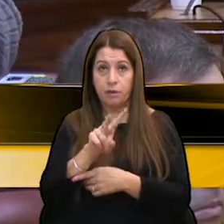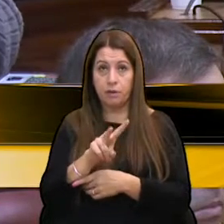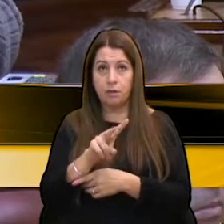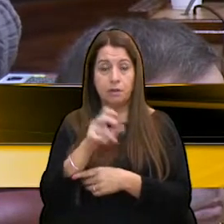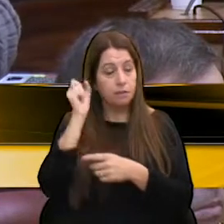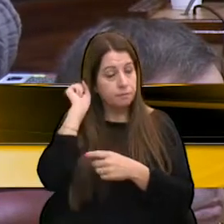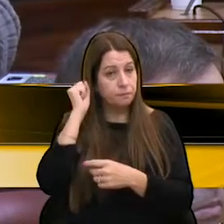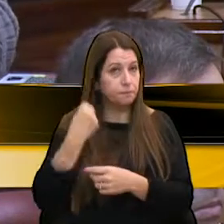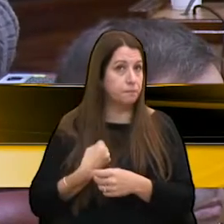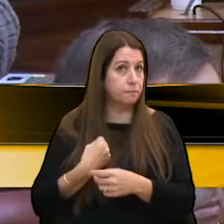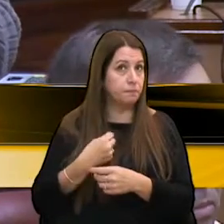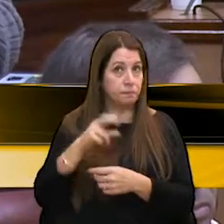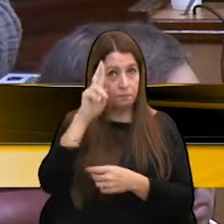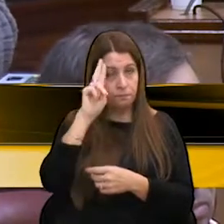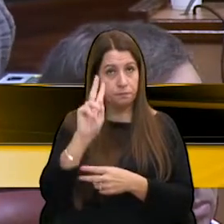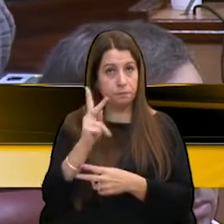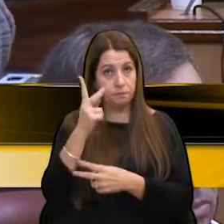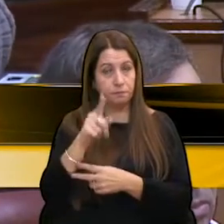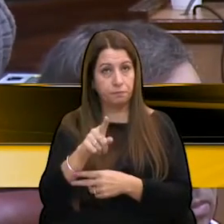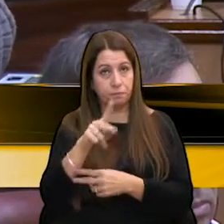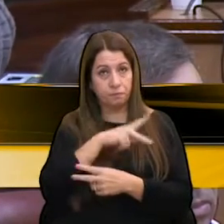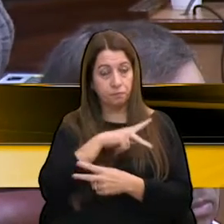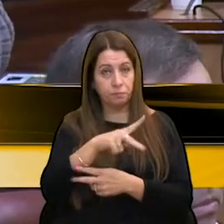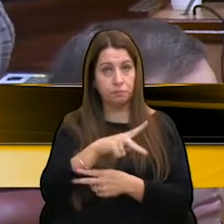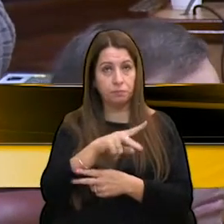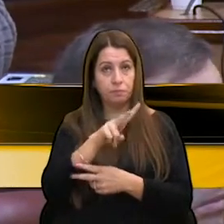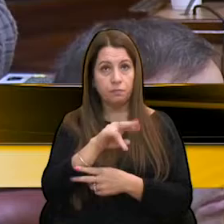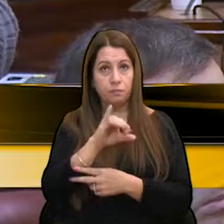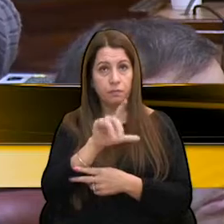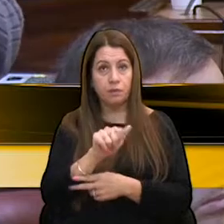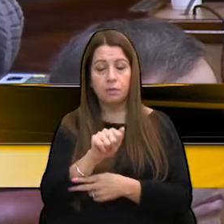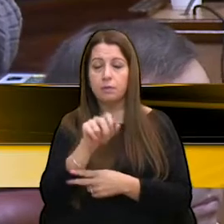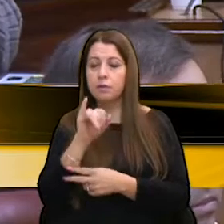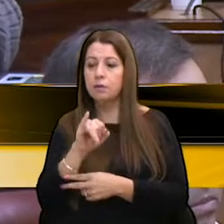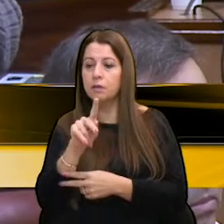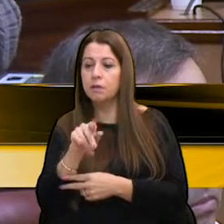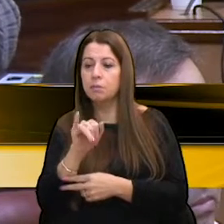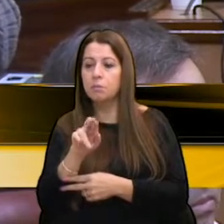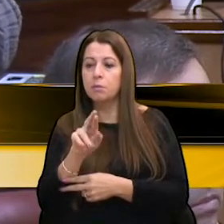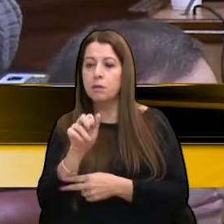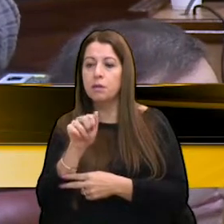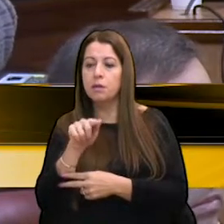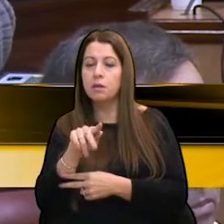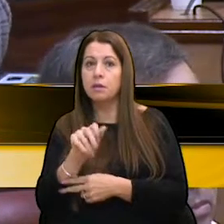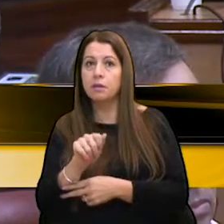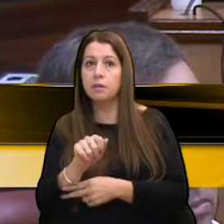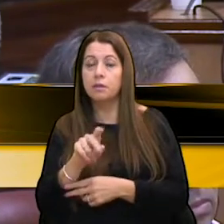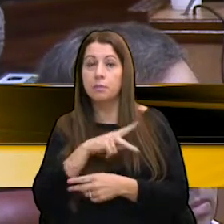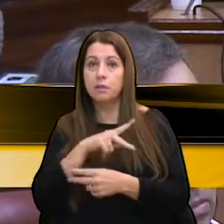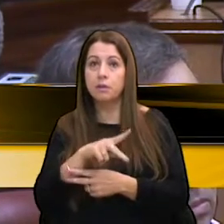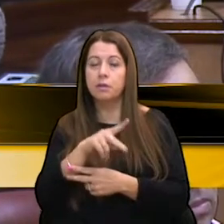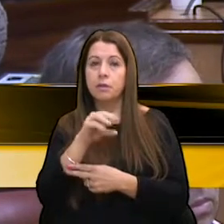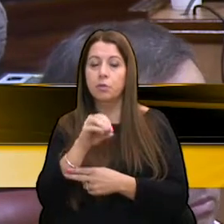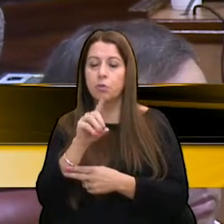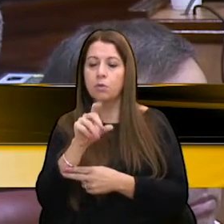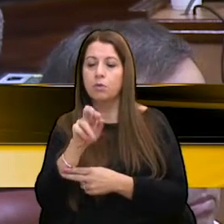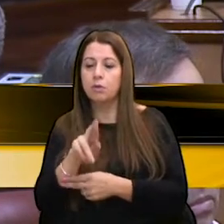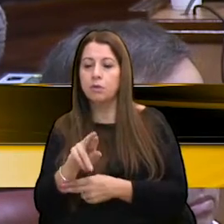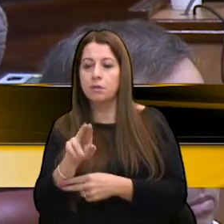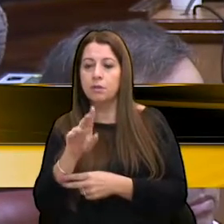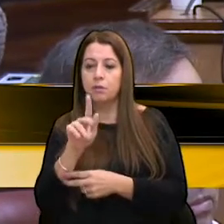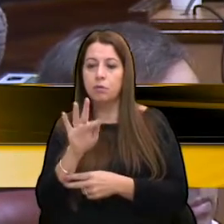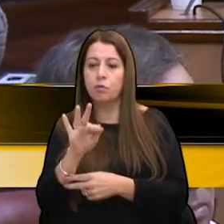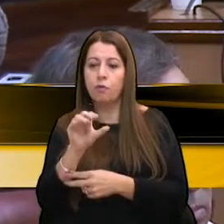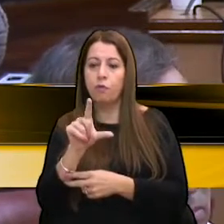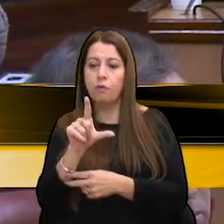que é diretora do Ellen Keller e presidente do bairro Vila Ipiranga. E o presidente, o Odair do Flor da Serra, onde nós